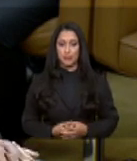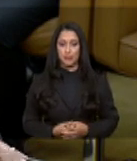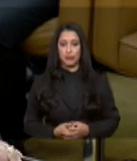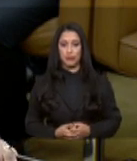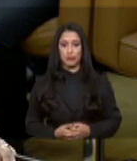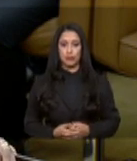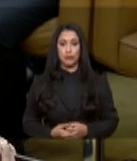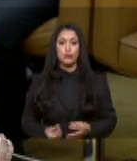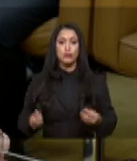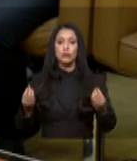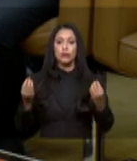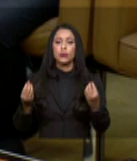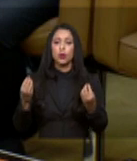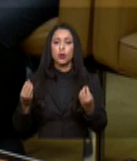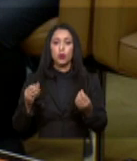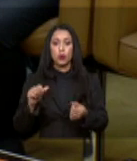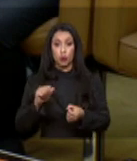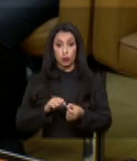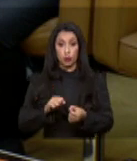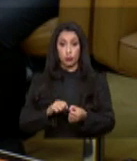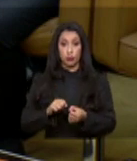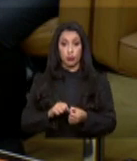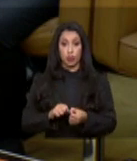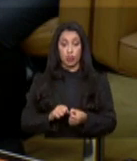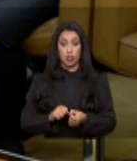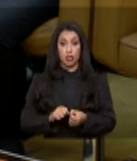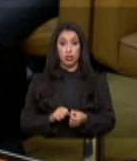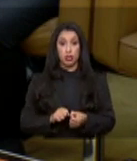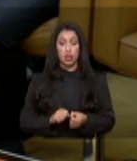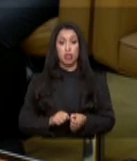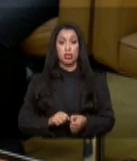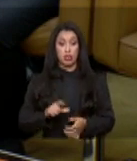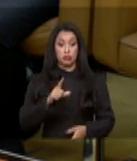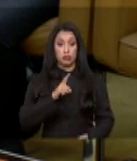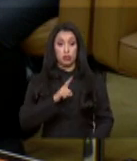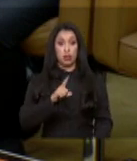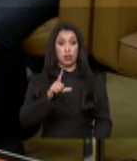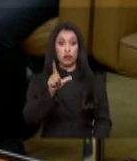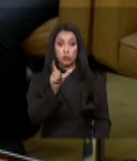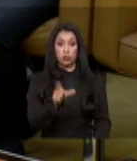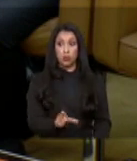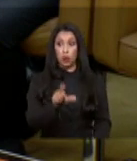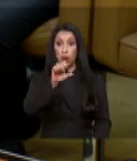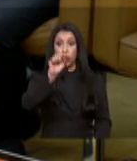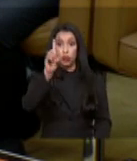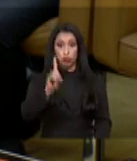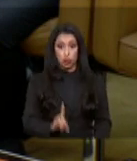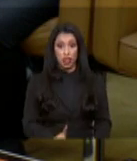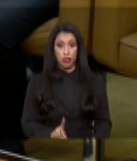Como é que se resolve ser sujeito de direito? É dando voz.